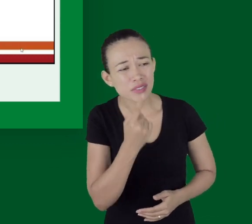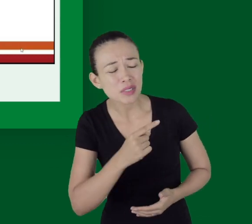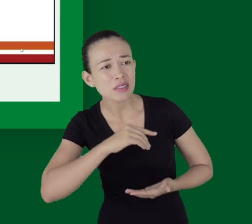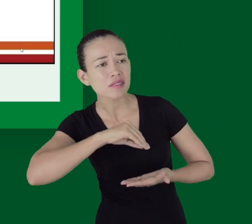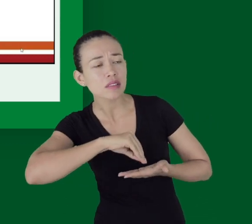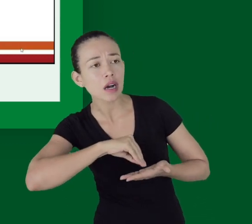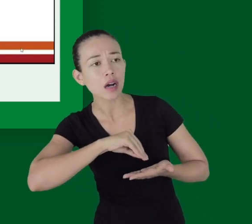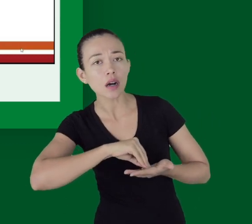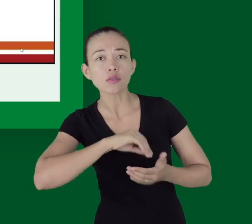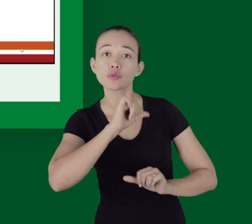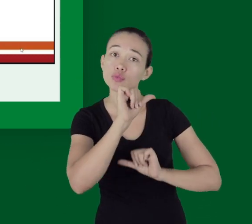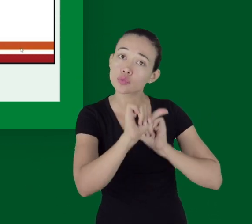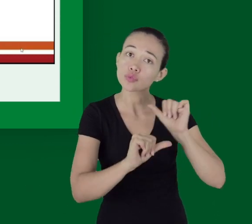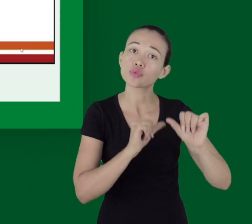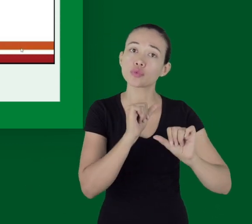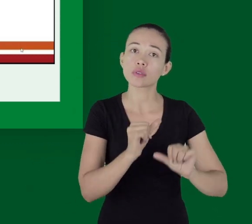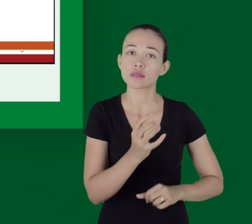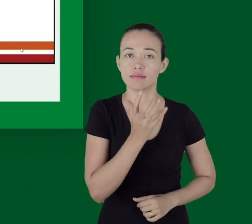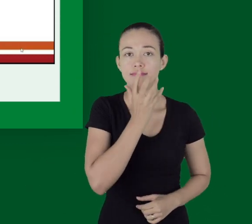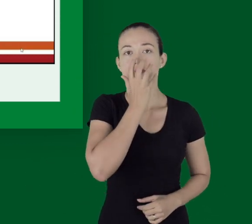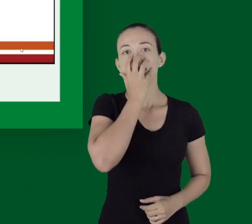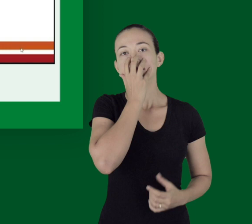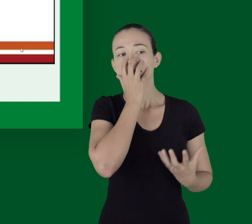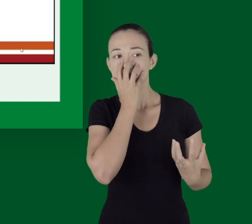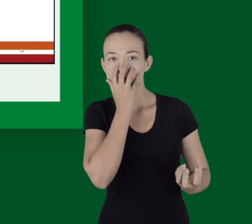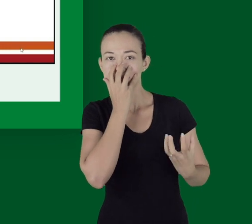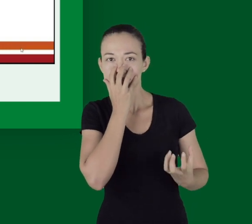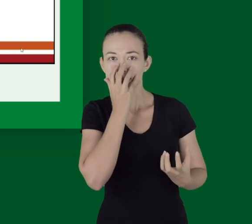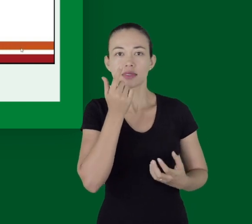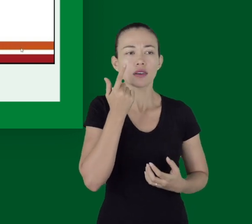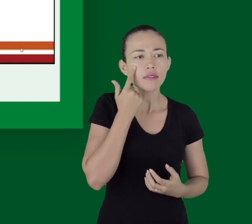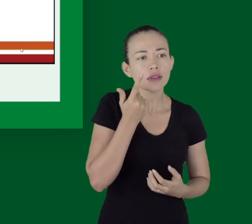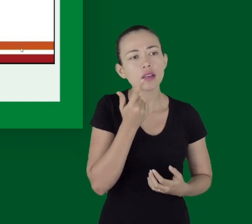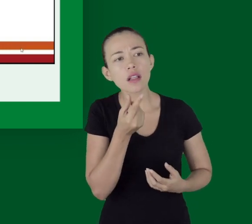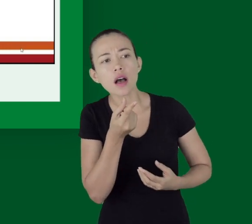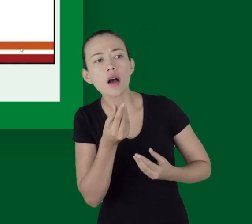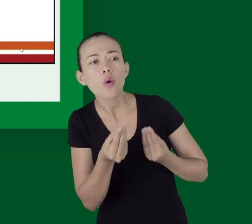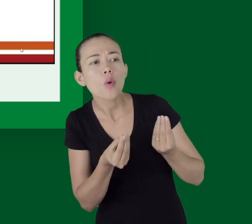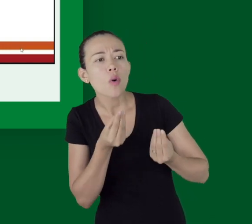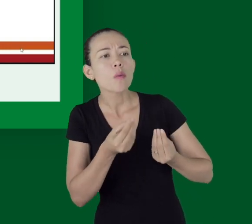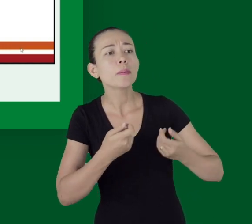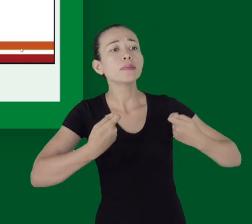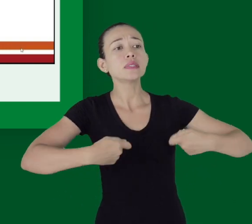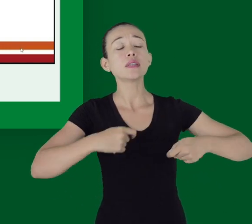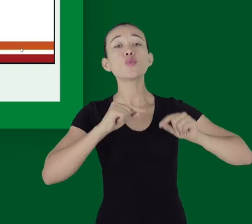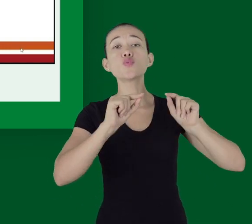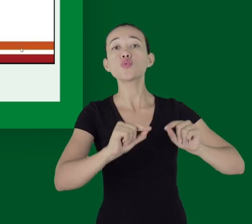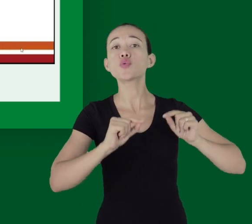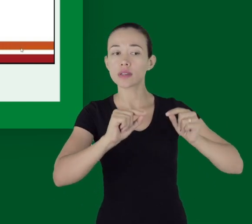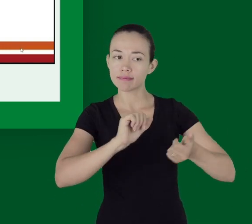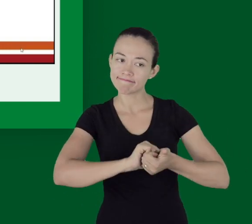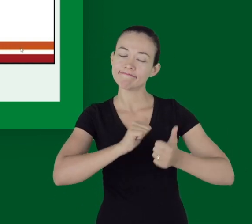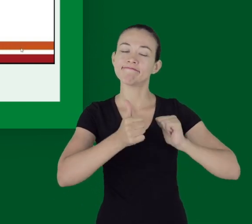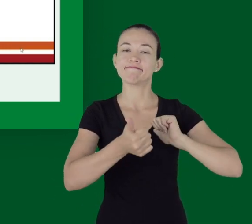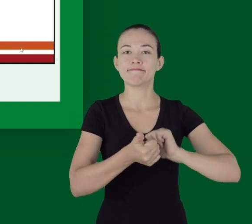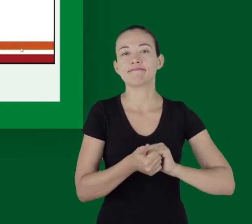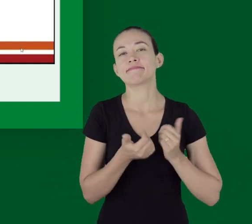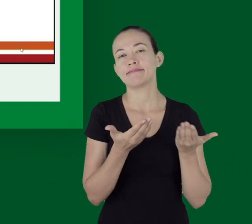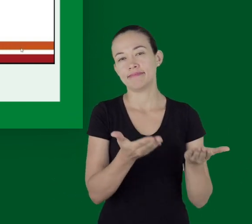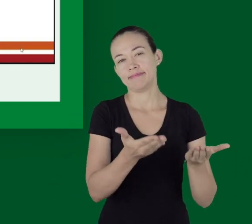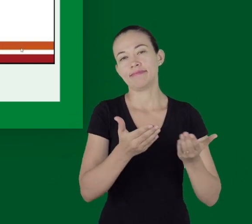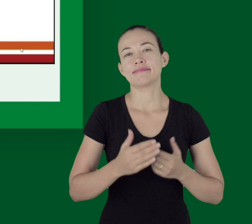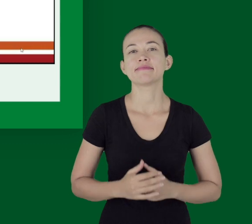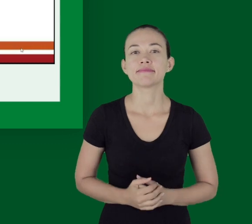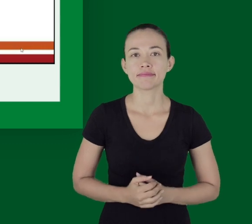trocar para máscara se for pouco, ou ao contrário, colocar máscara e trocar para o catéter se for demais. Então, tudo isso pode ser mudado de acordo com